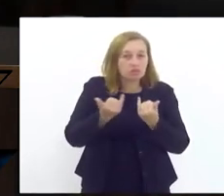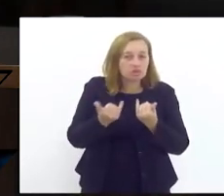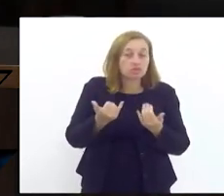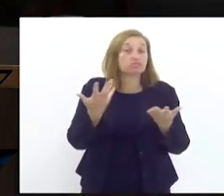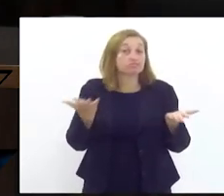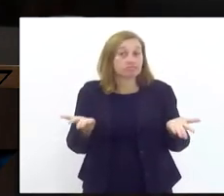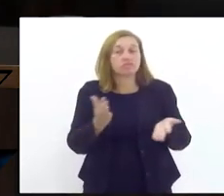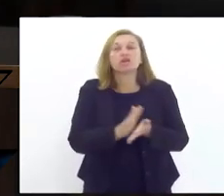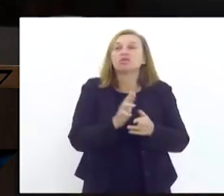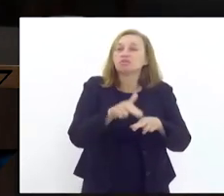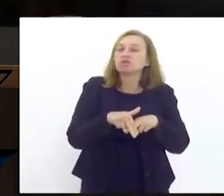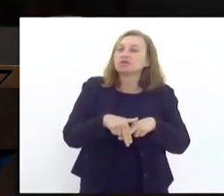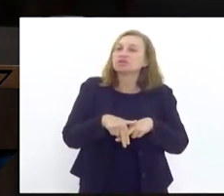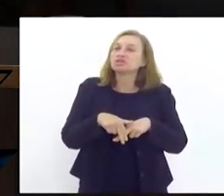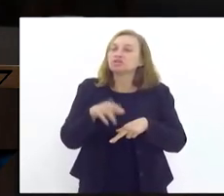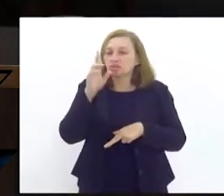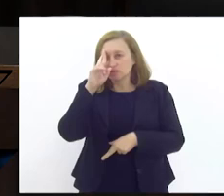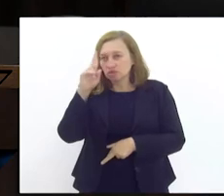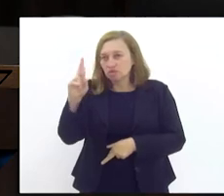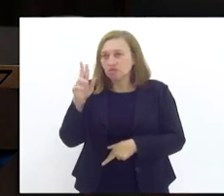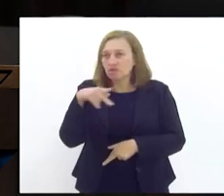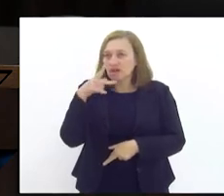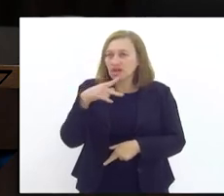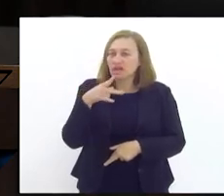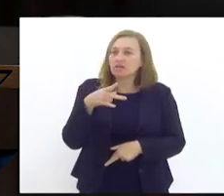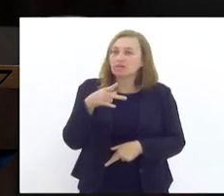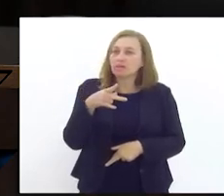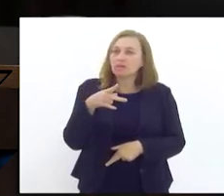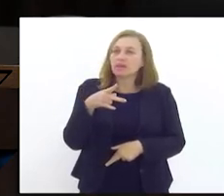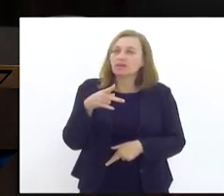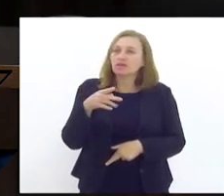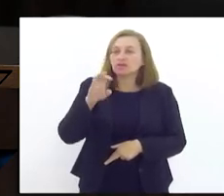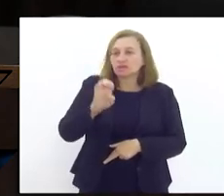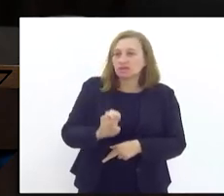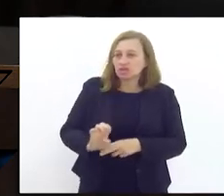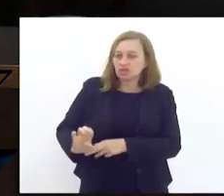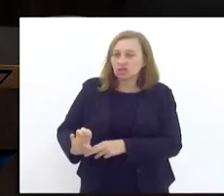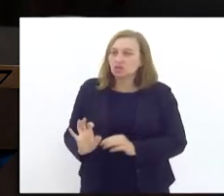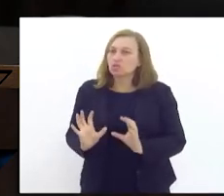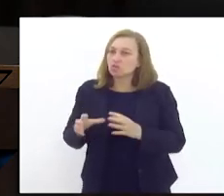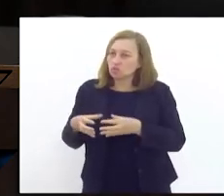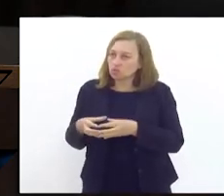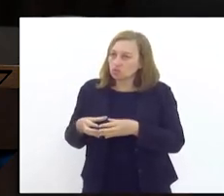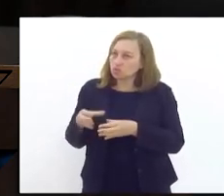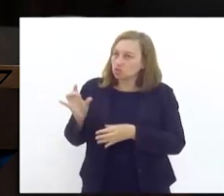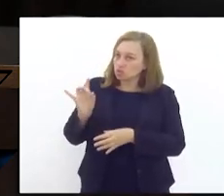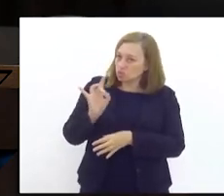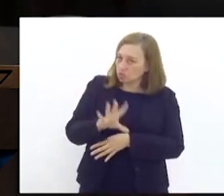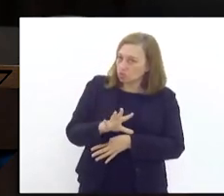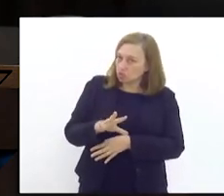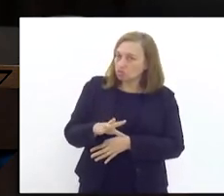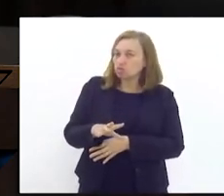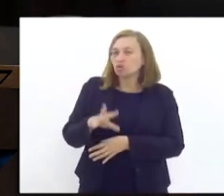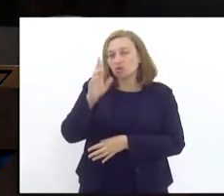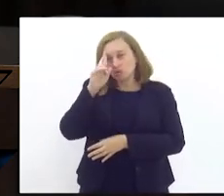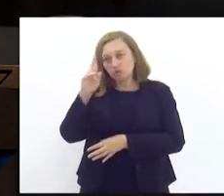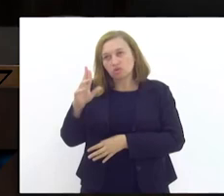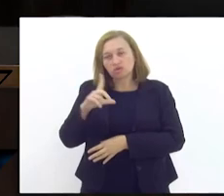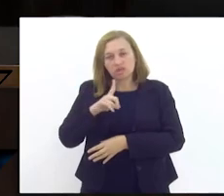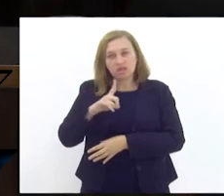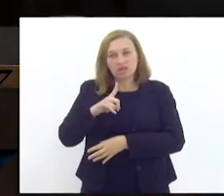questões por isso que eu sempre quando vossa excelência fala da esquerda de conjunto e ultimamente os vossa excelência tem